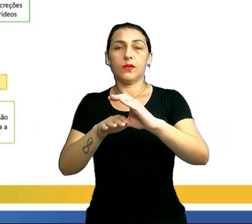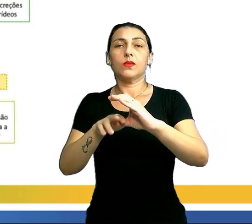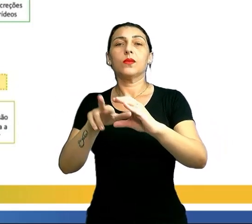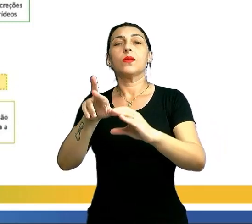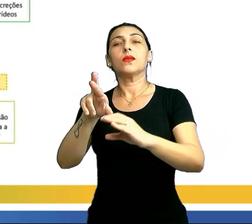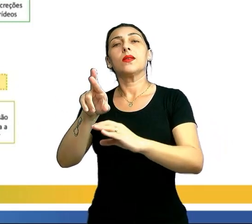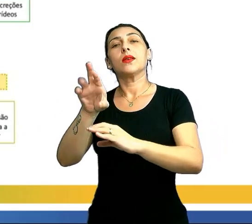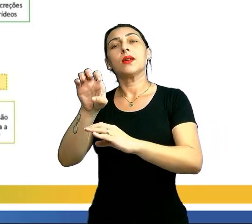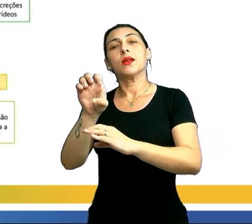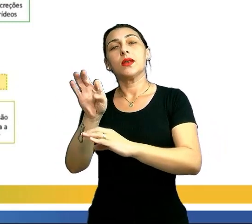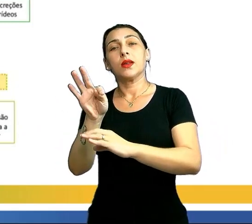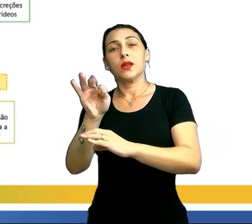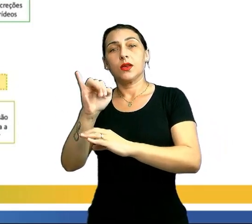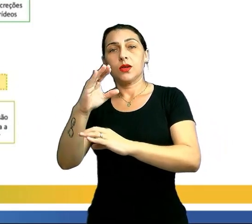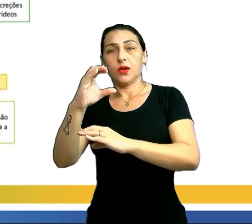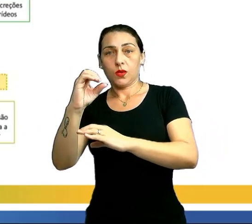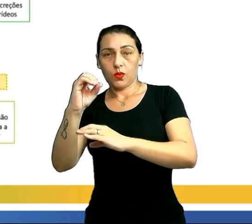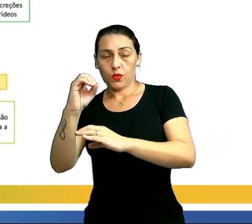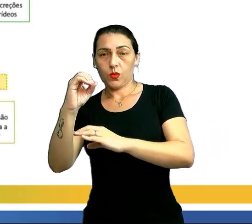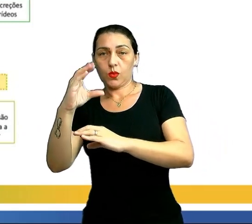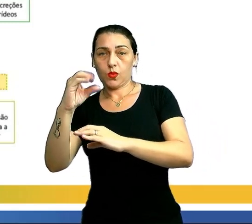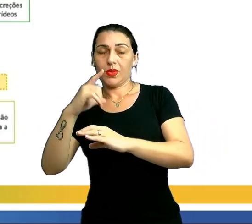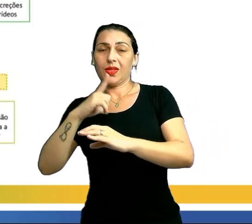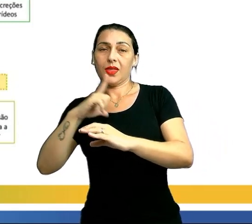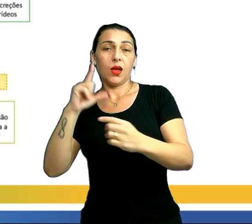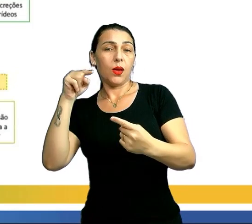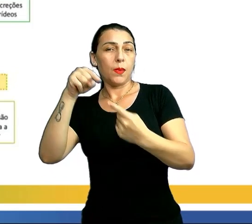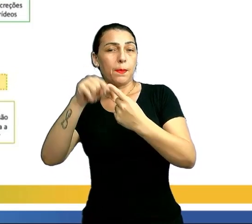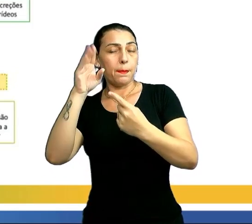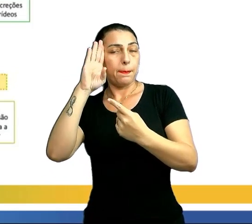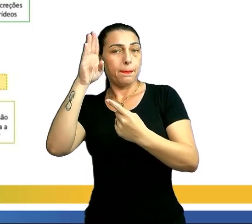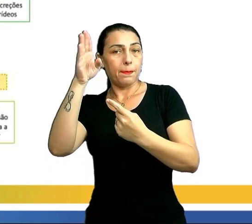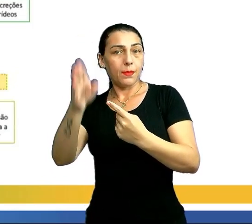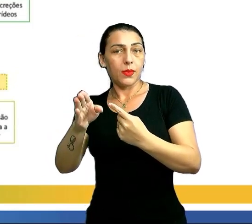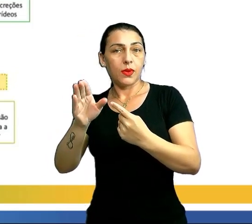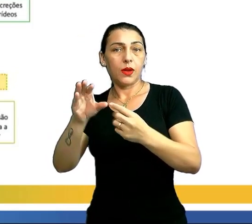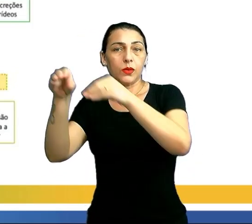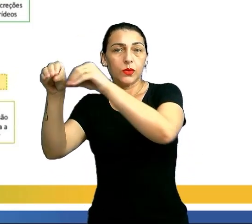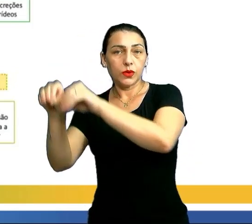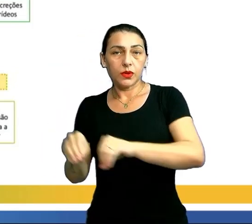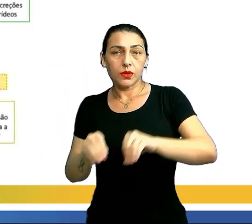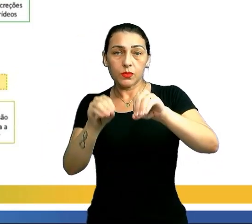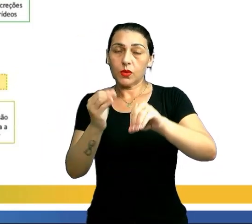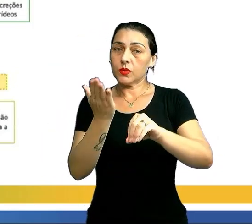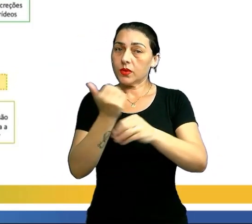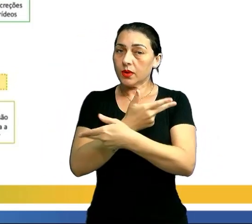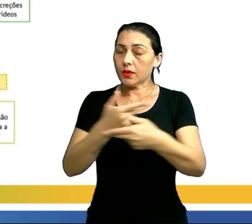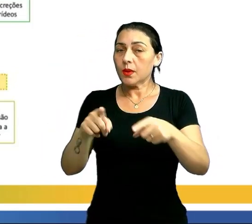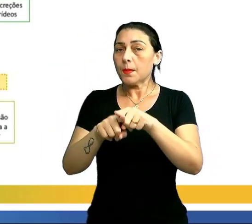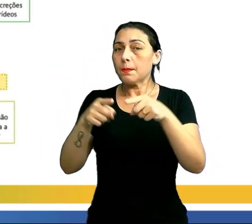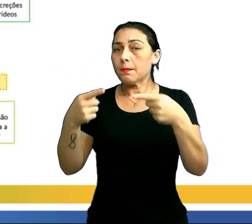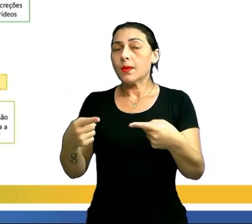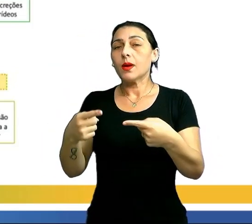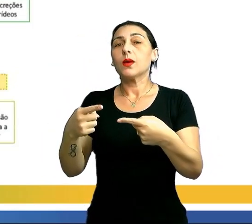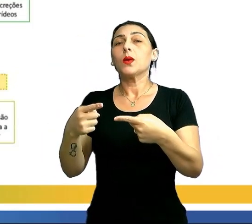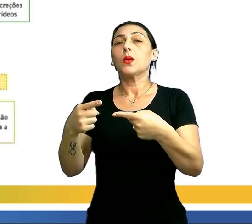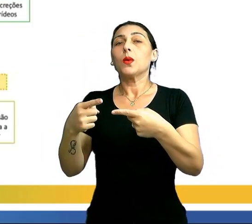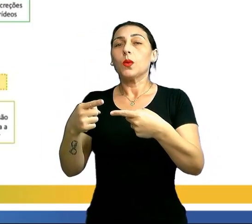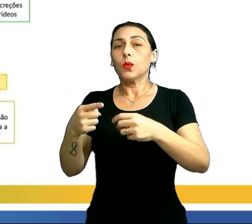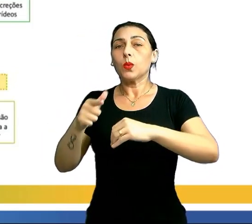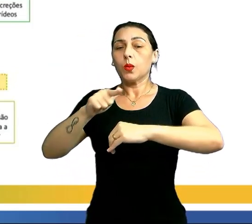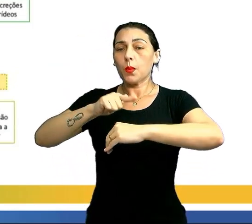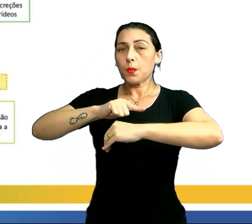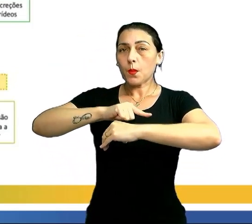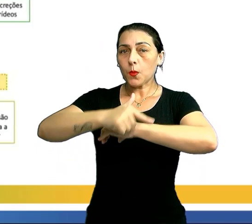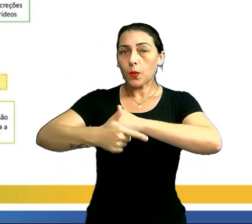retículo endoplasmático, que pode ser de dois tipos, que tem função principal de transporte. Porém, retículo endoplasmático